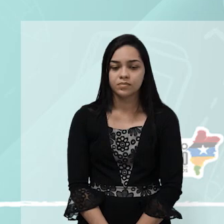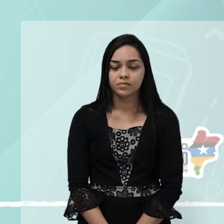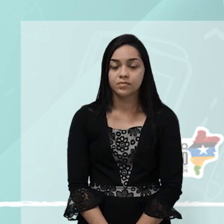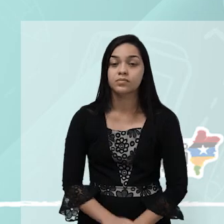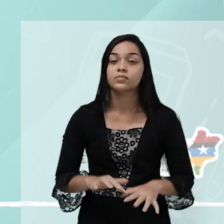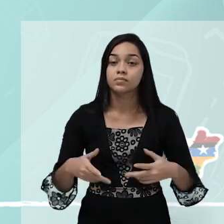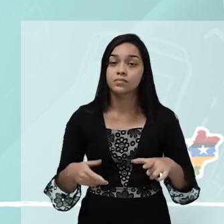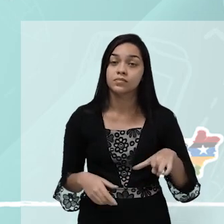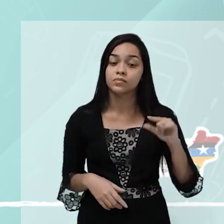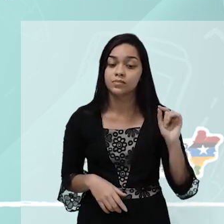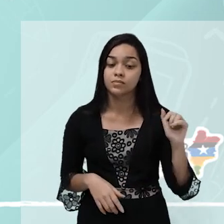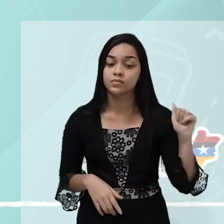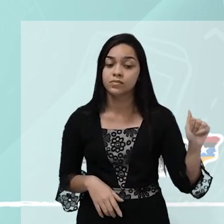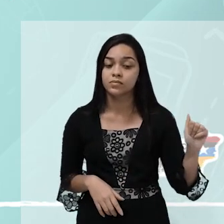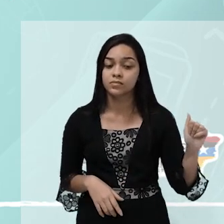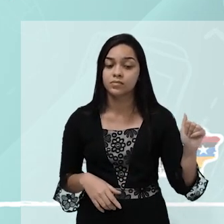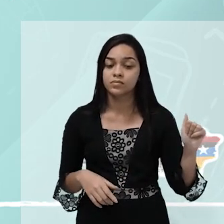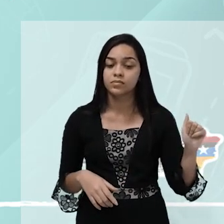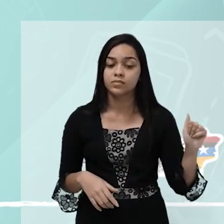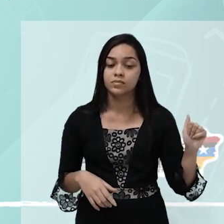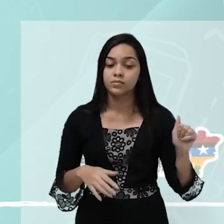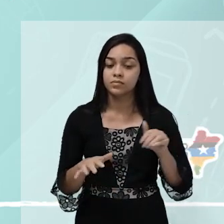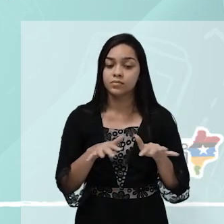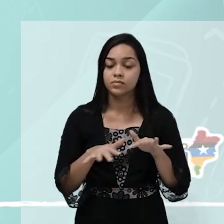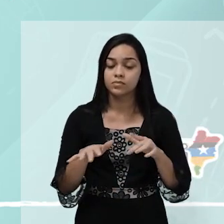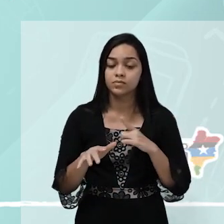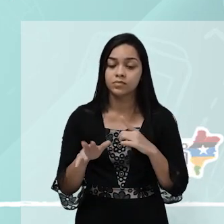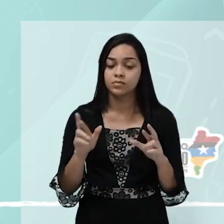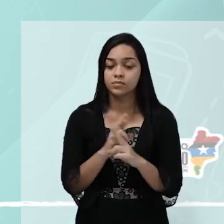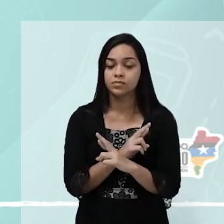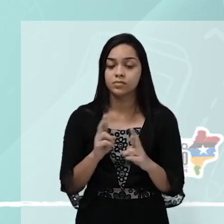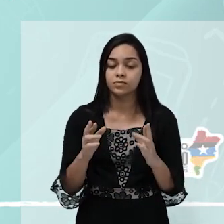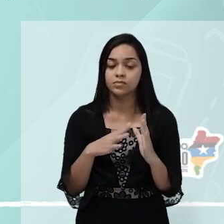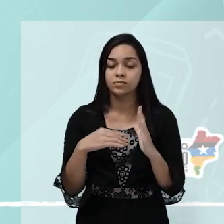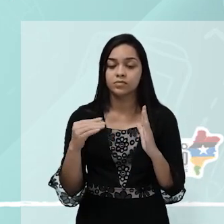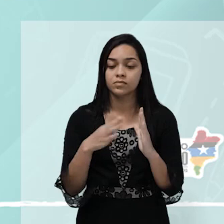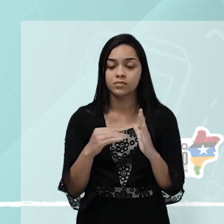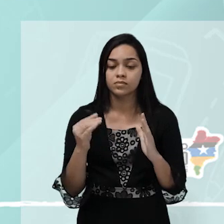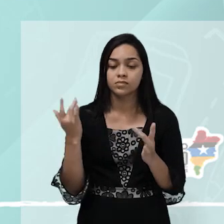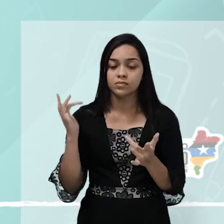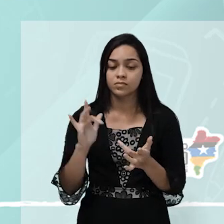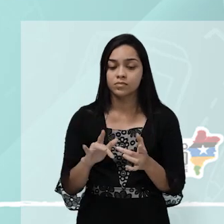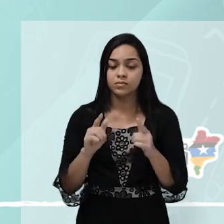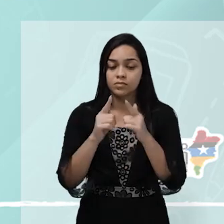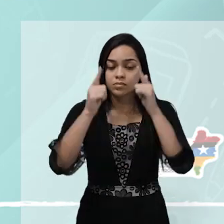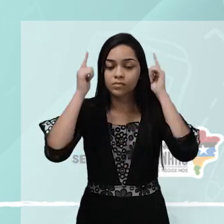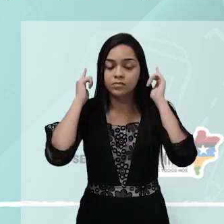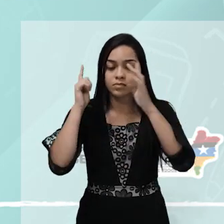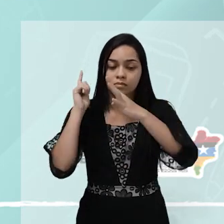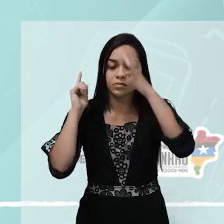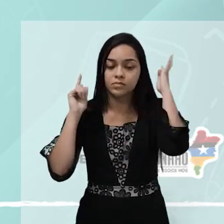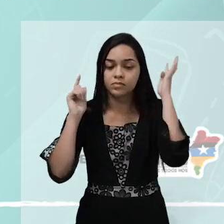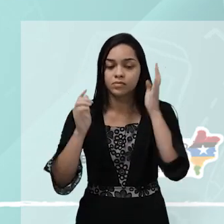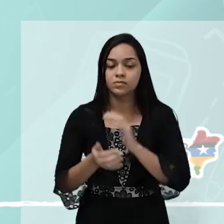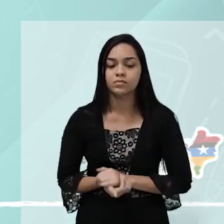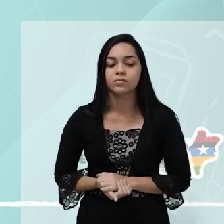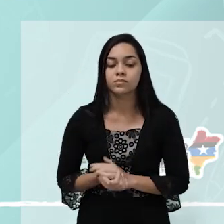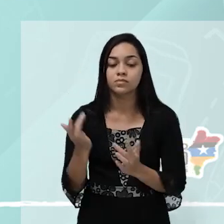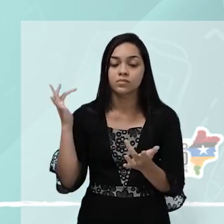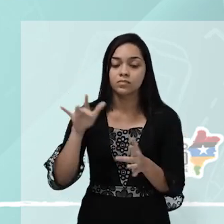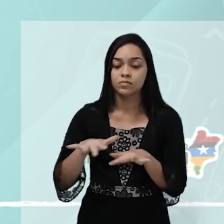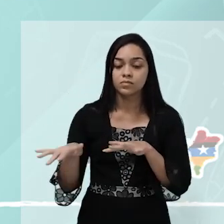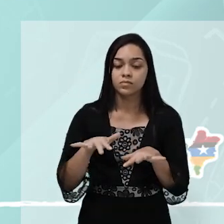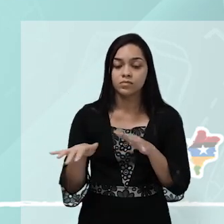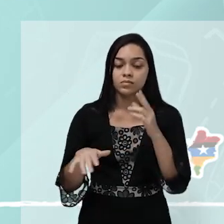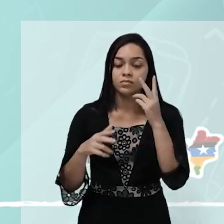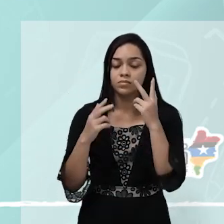Então, a alternativa correta, letra A, movimento que faz referência aos modelos clássicos greco-romanos. O classicismo foi um